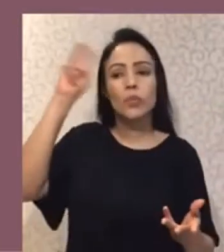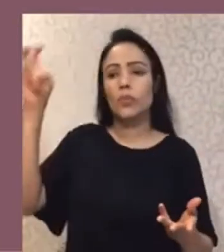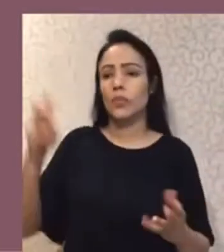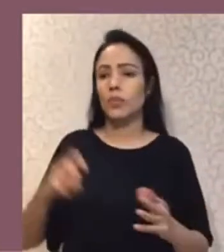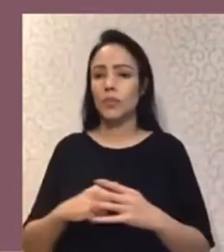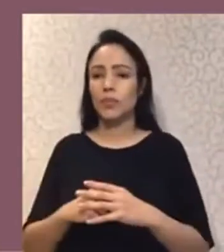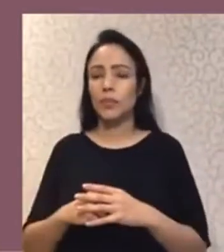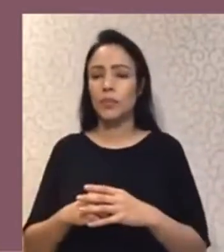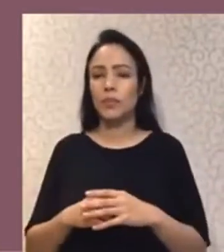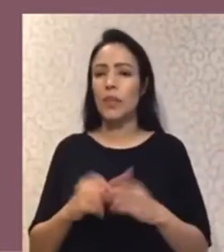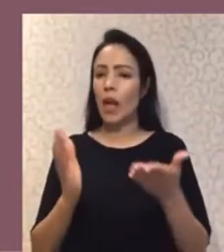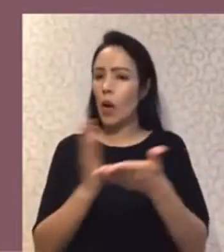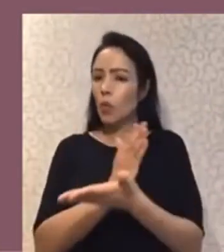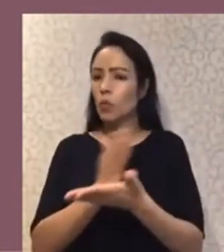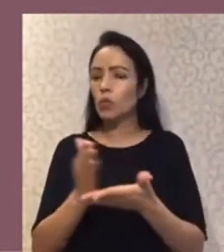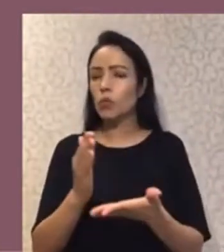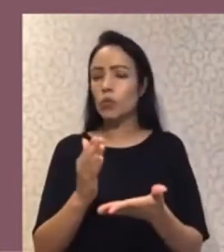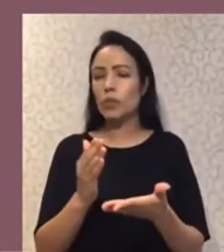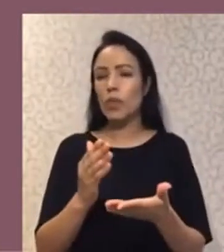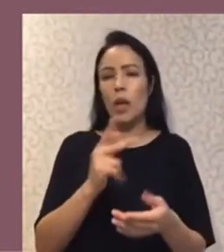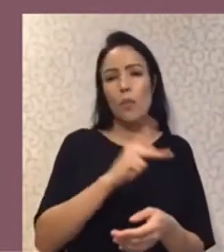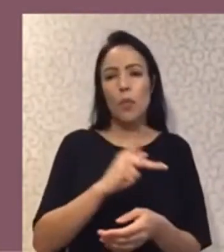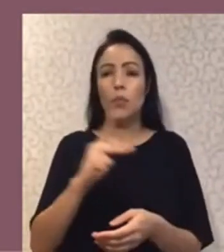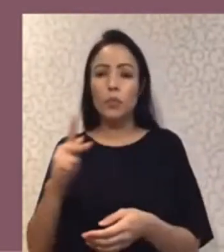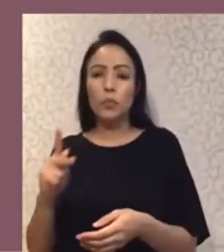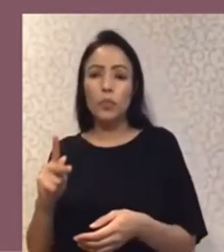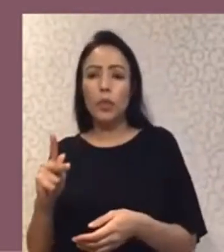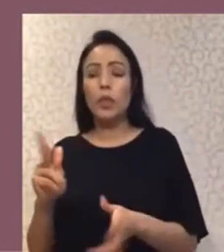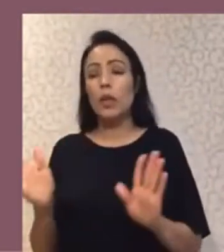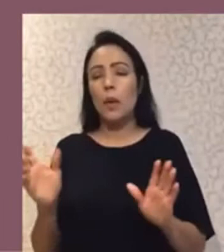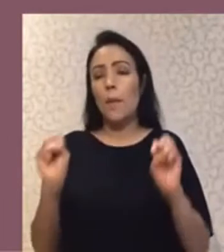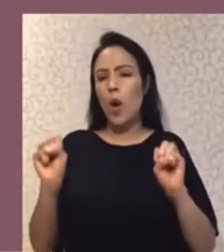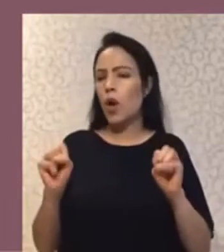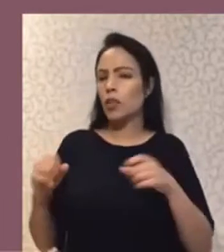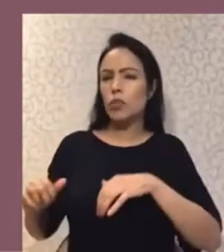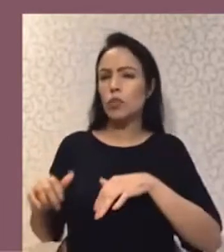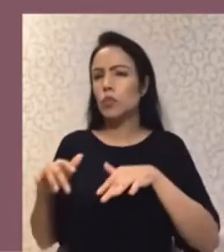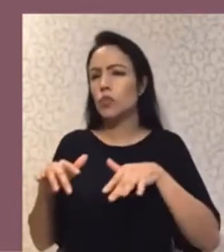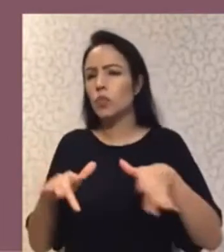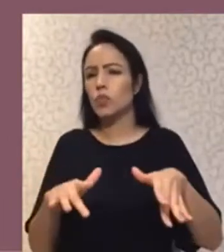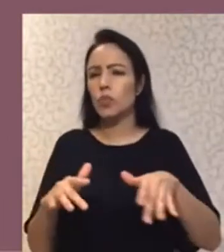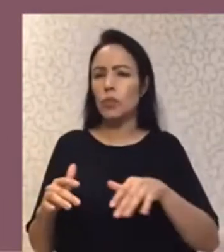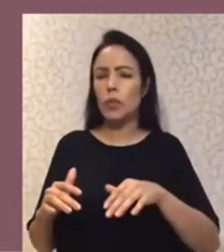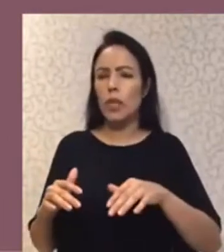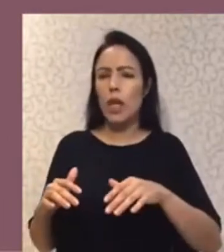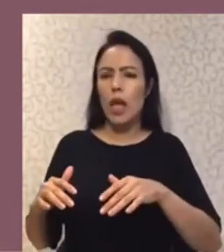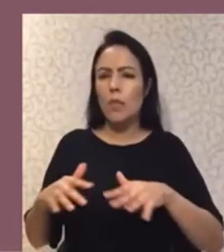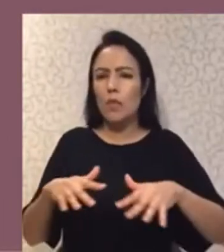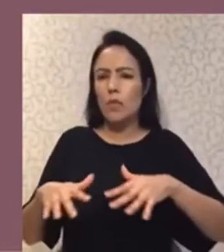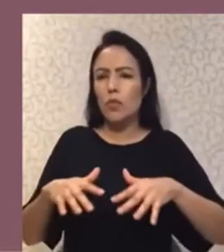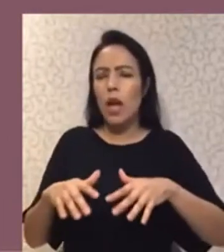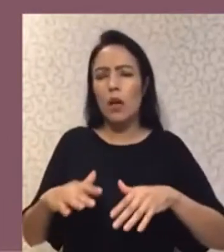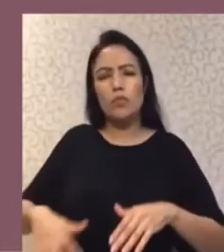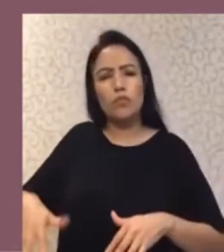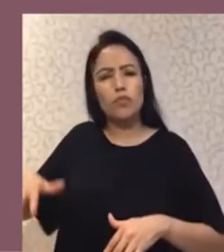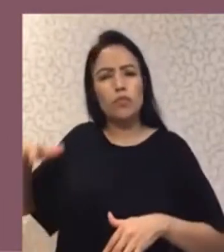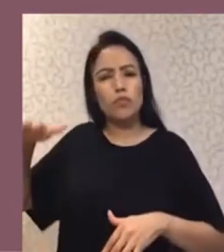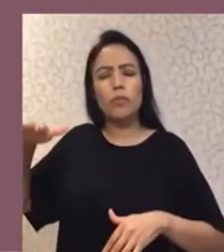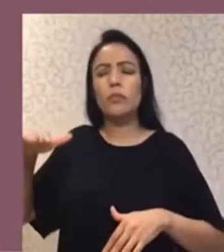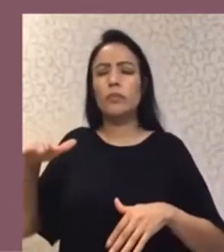Isso nos partidos progressistas diz, quer dizer, eu sou uma pessoa que militei desde cedo. Então, o reconhecimento